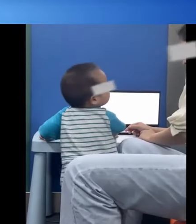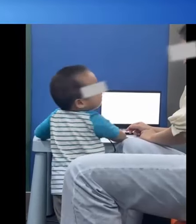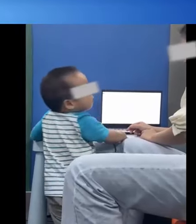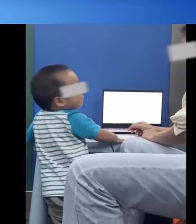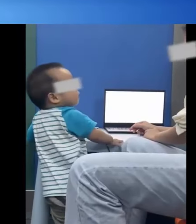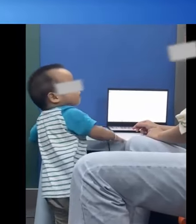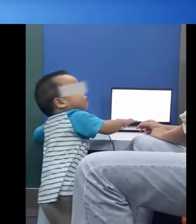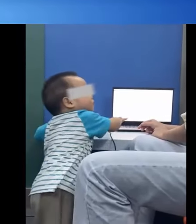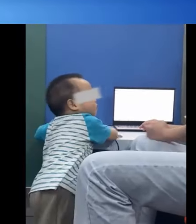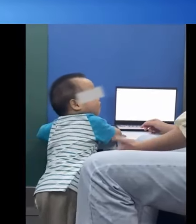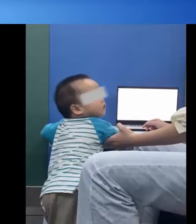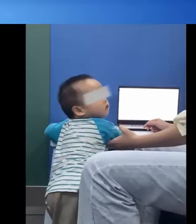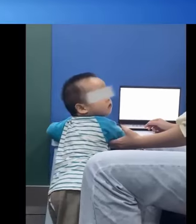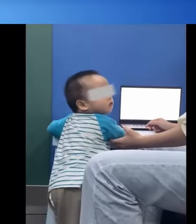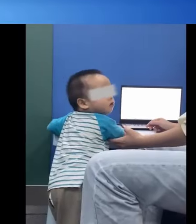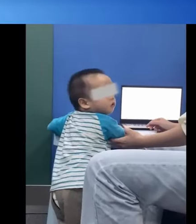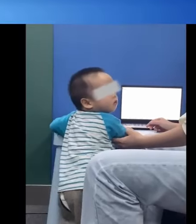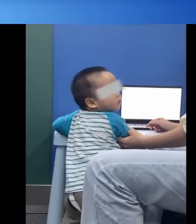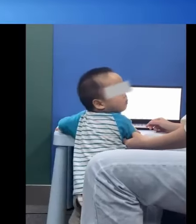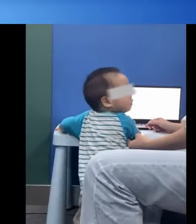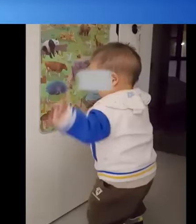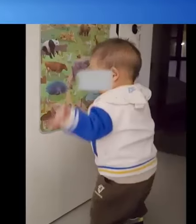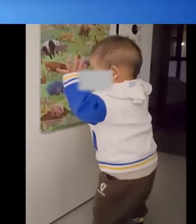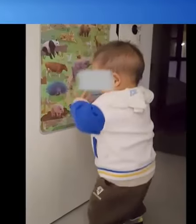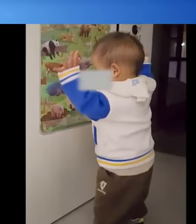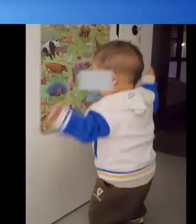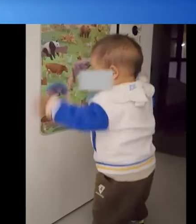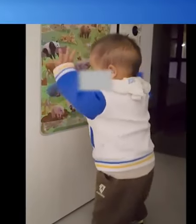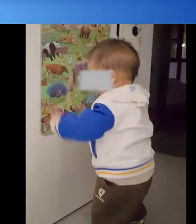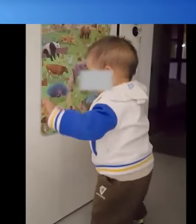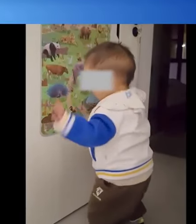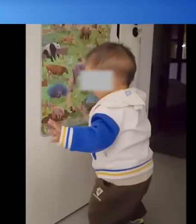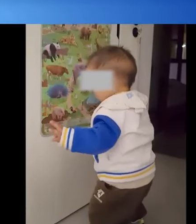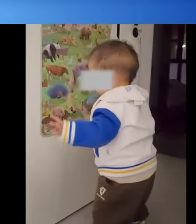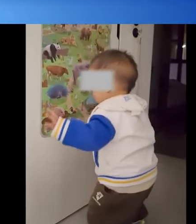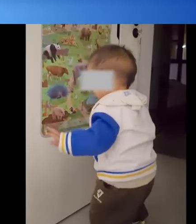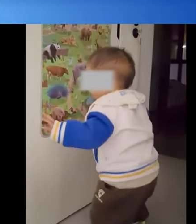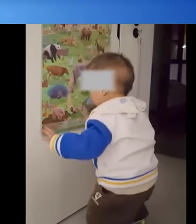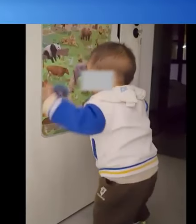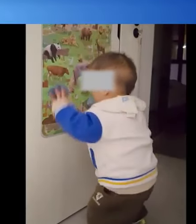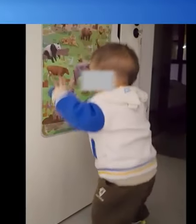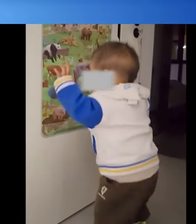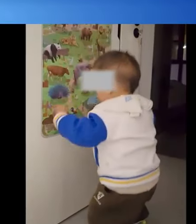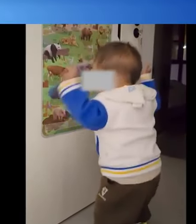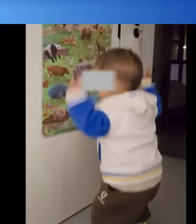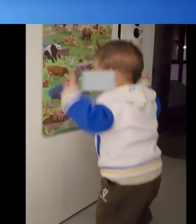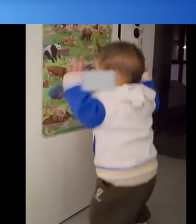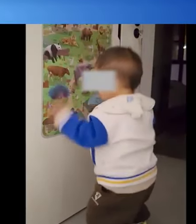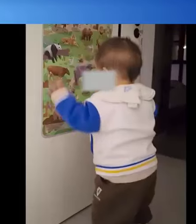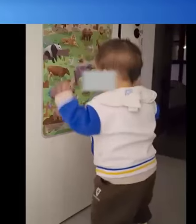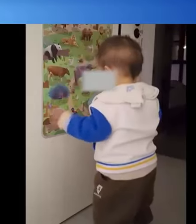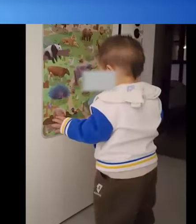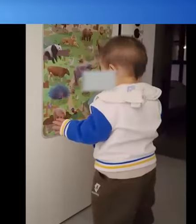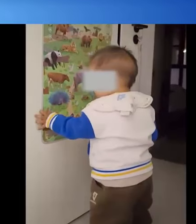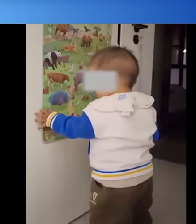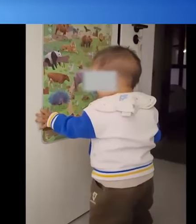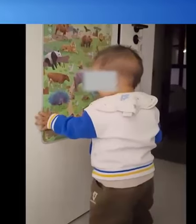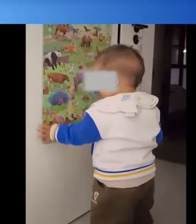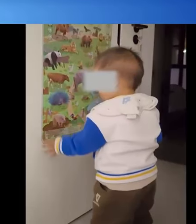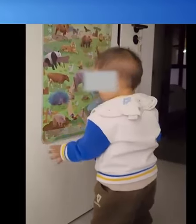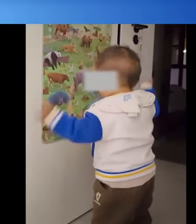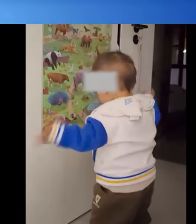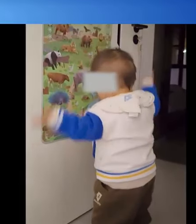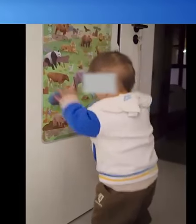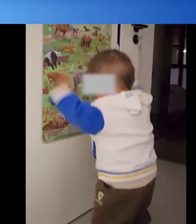injeção inicial do tratamento ao som de twinkle twinkle Little Star brilha brilha esteirinha ele ainda balança as